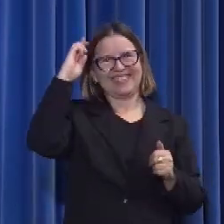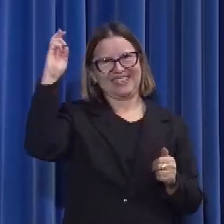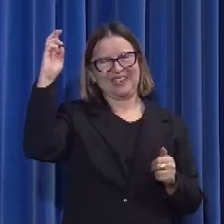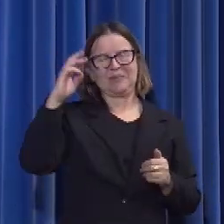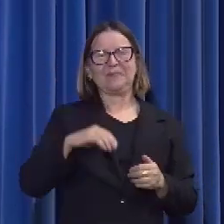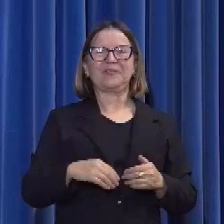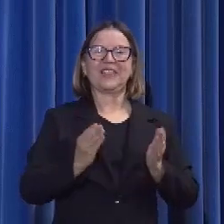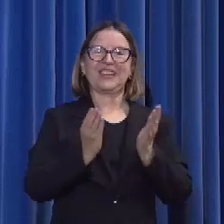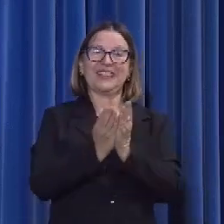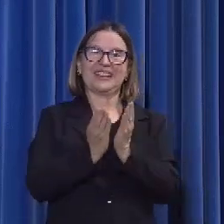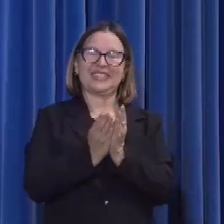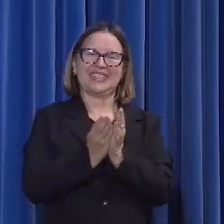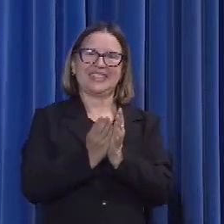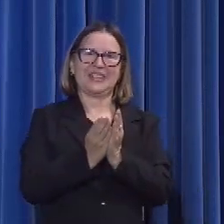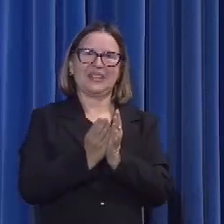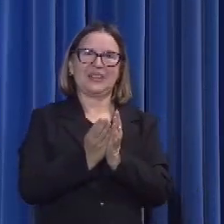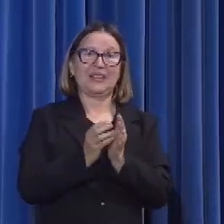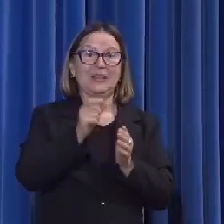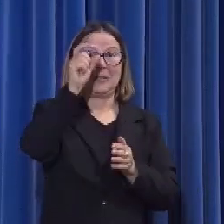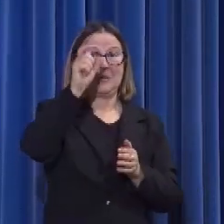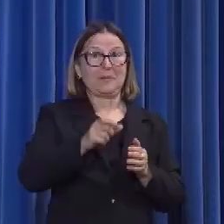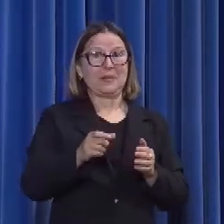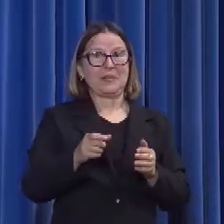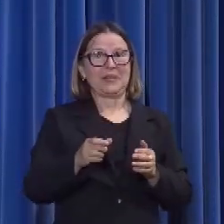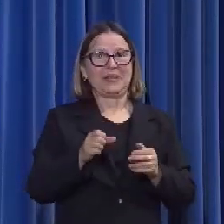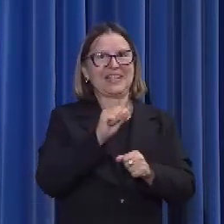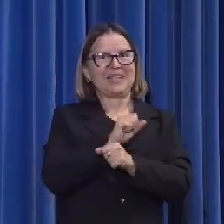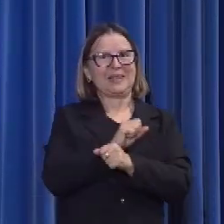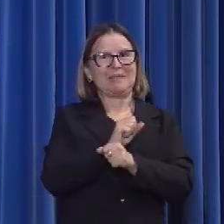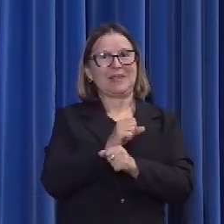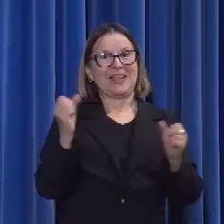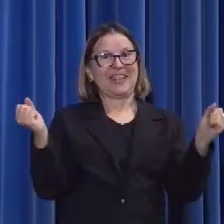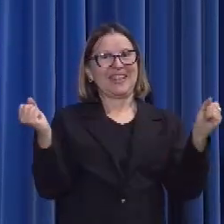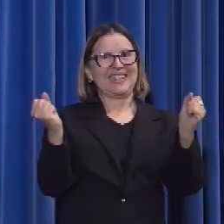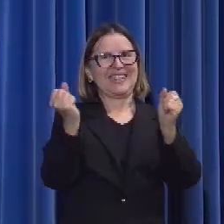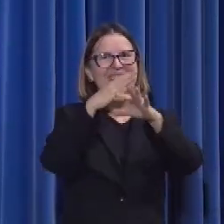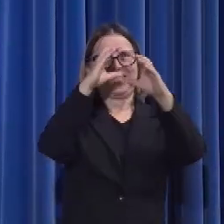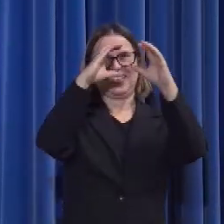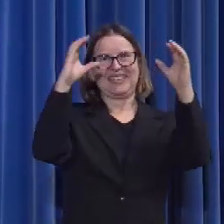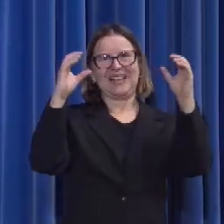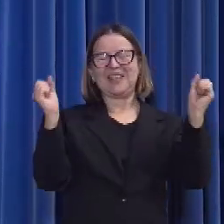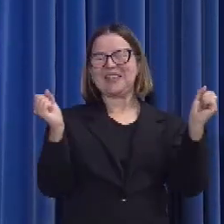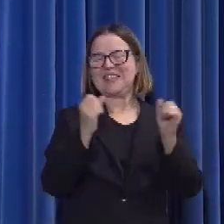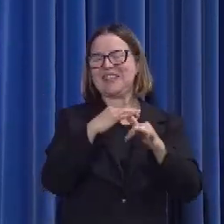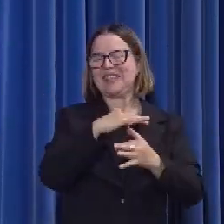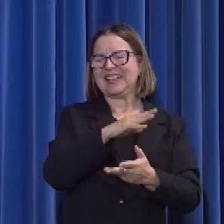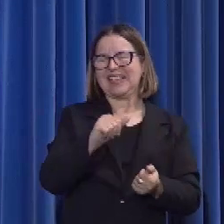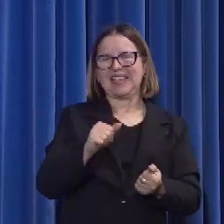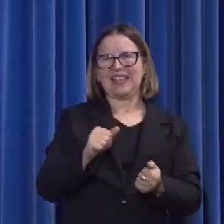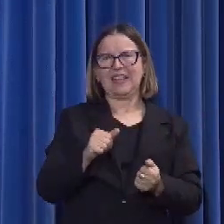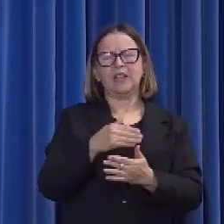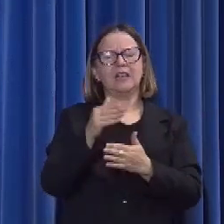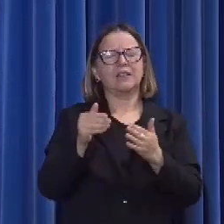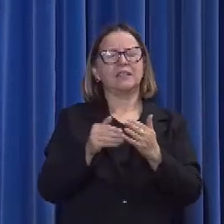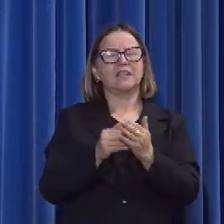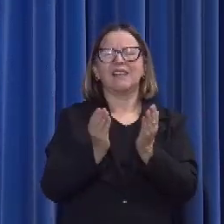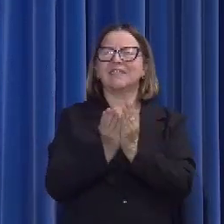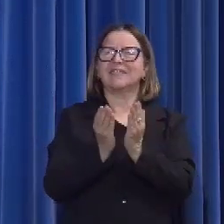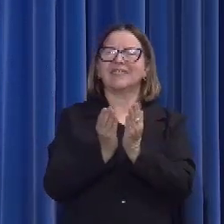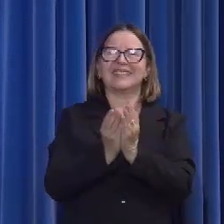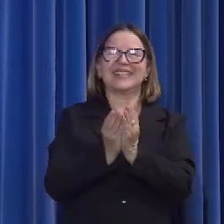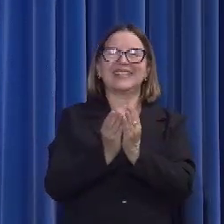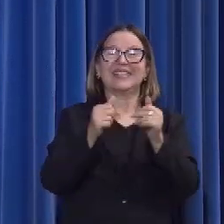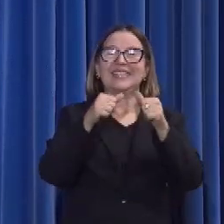O cristão é alguém que espera um novo céu e uma nova terra. Todos os crentes estarão nessa nova e gloriosa